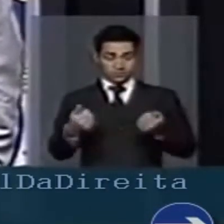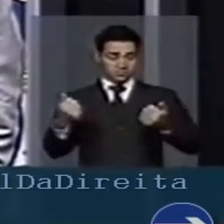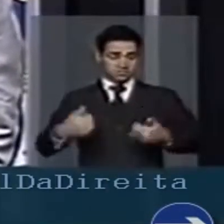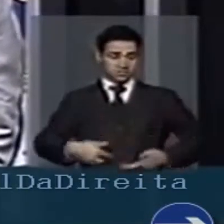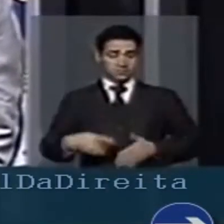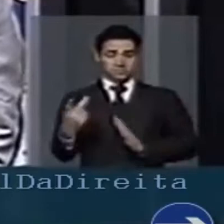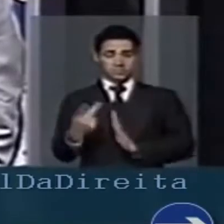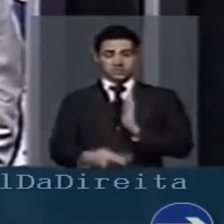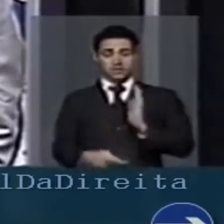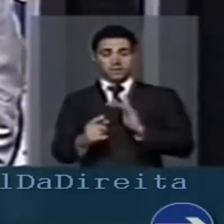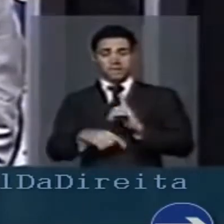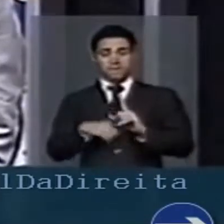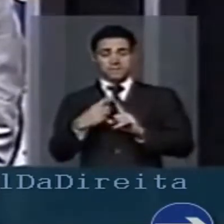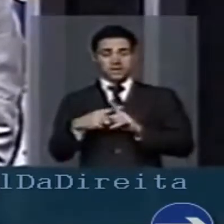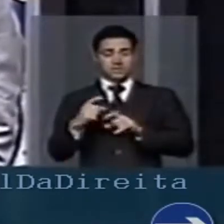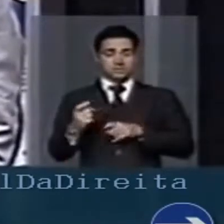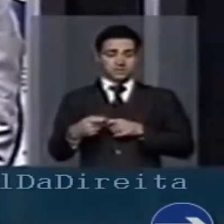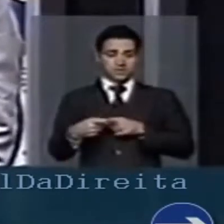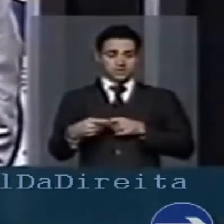Mais Médicos.